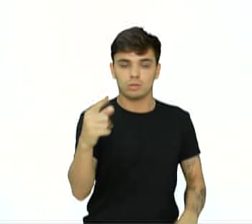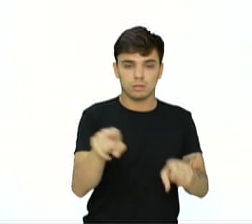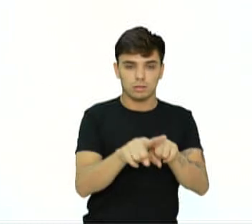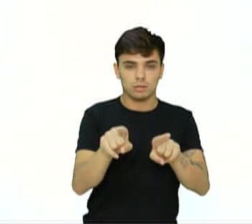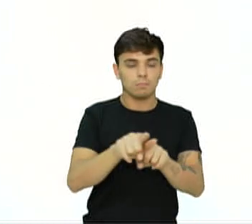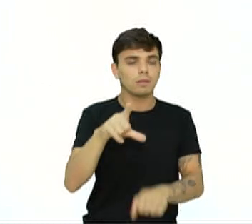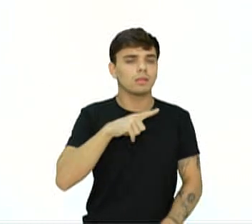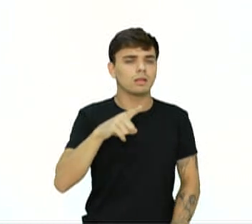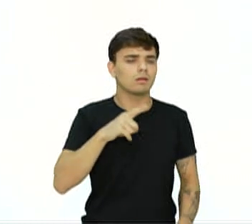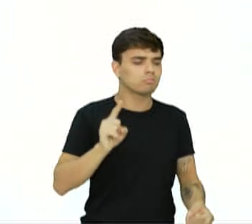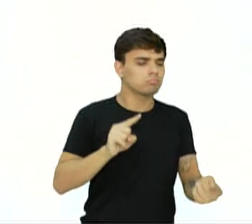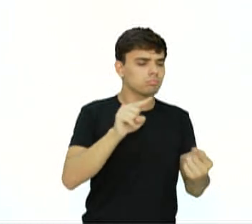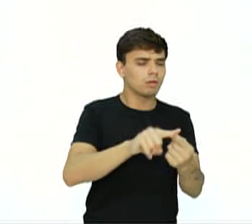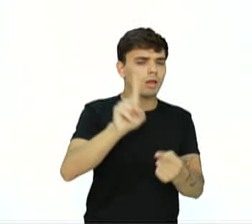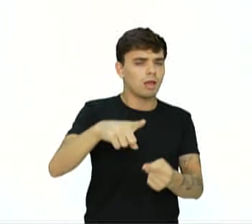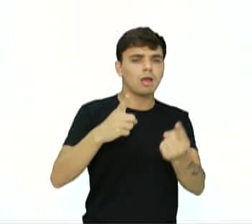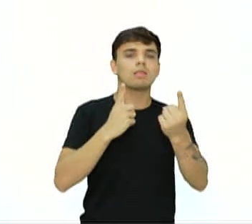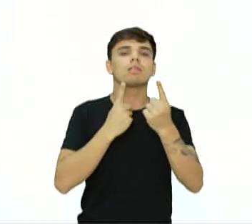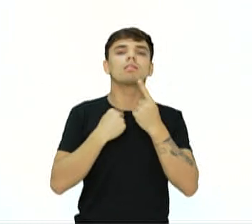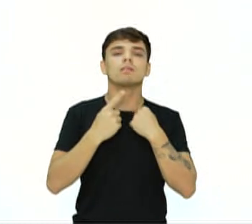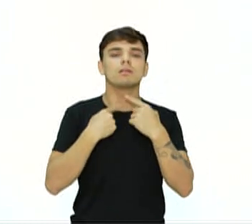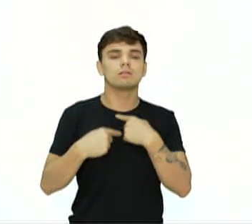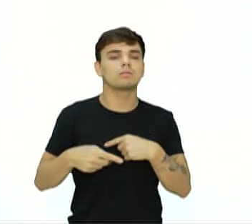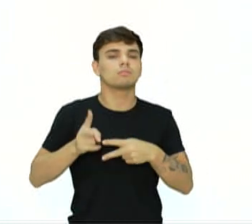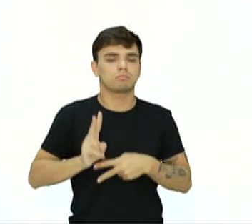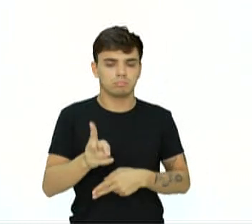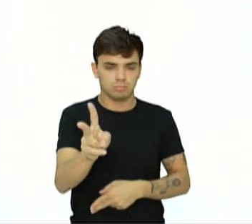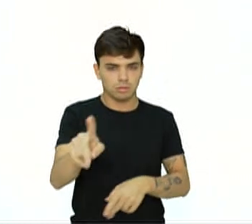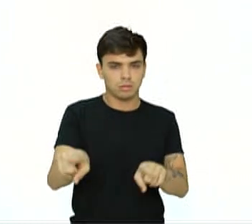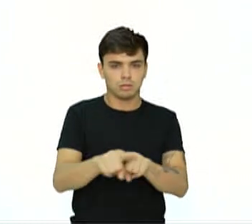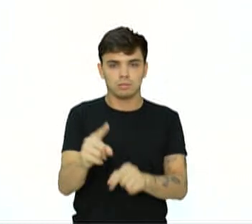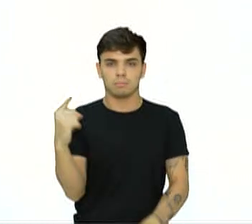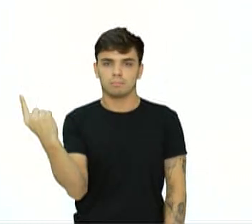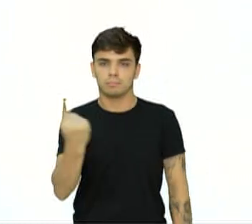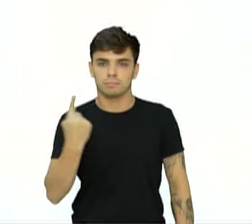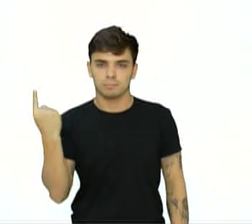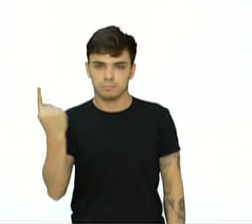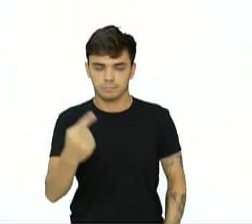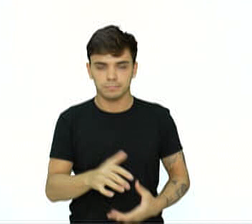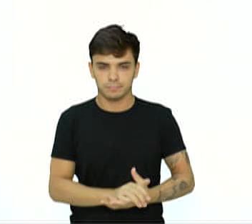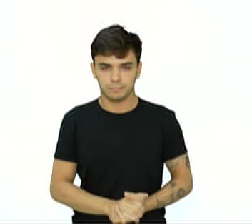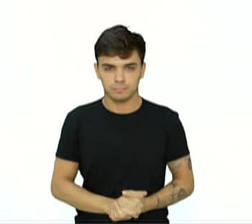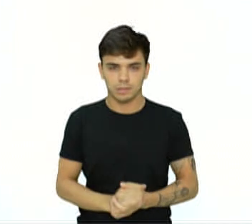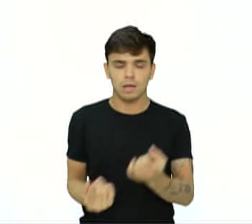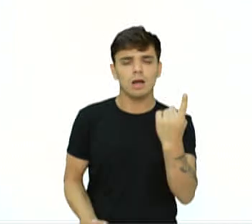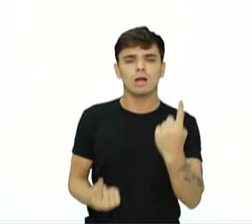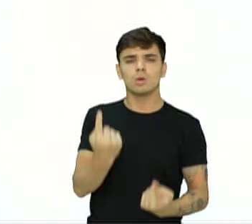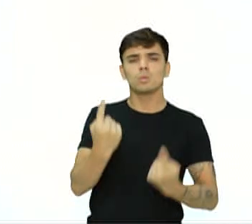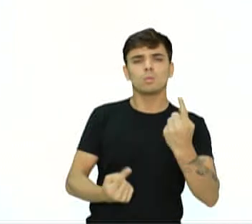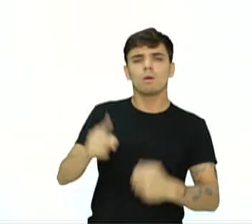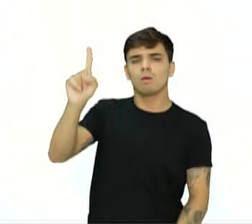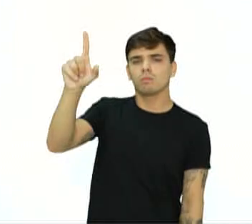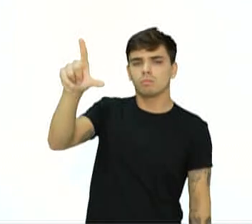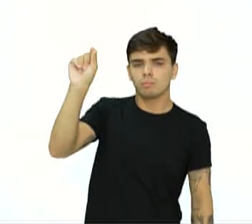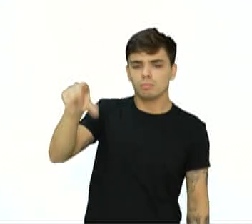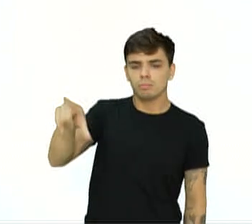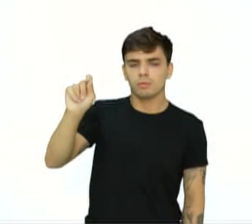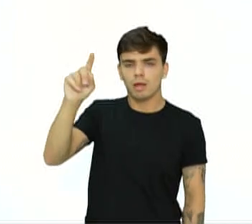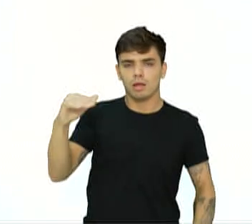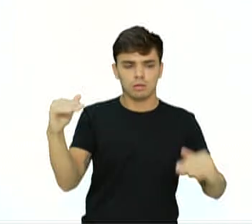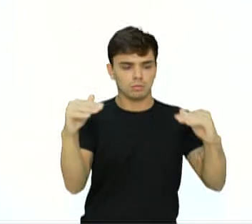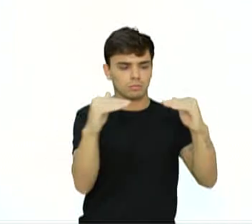da premissa de que é desejável manter-se isolado. E aí, qual dessas opções aí faz